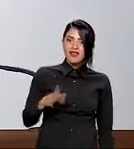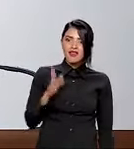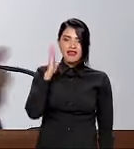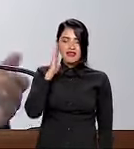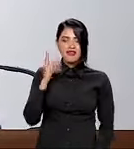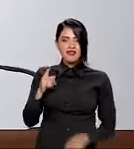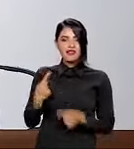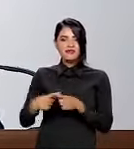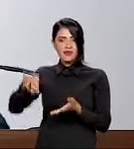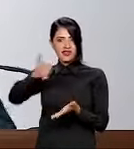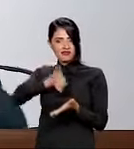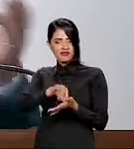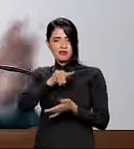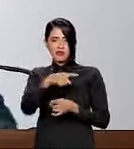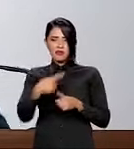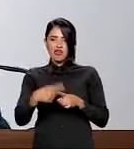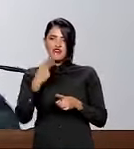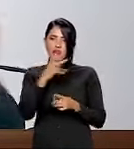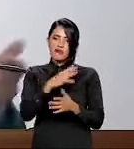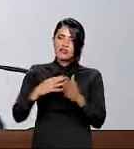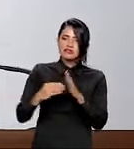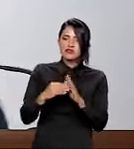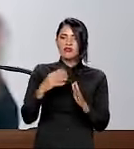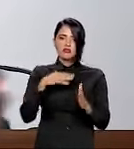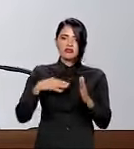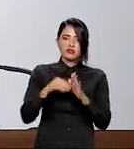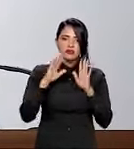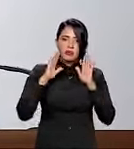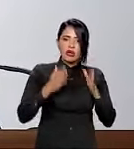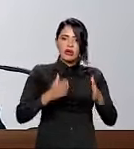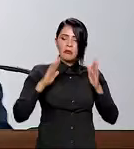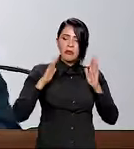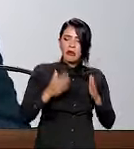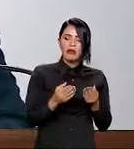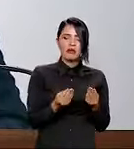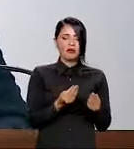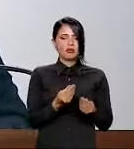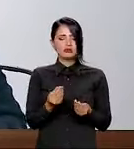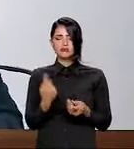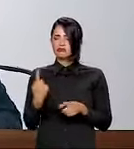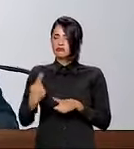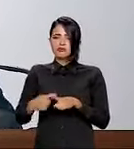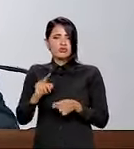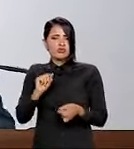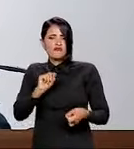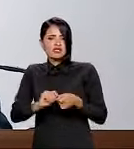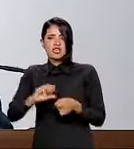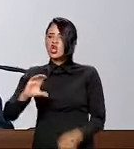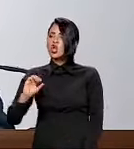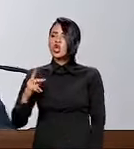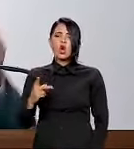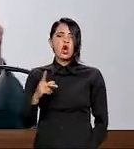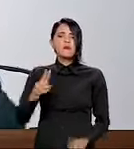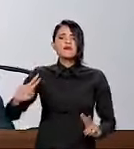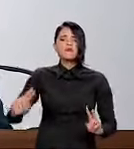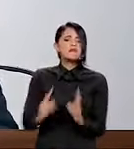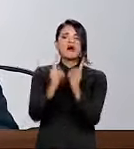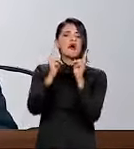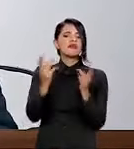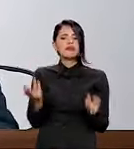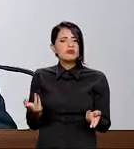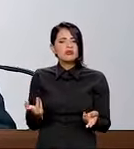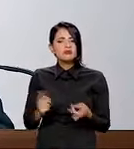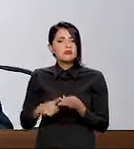o pessoal só fala da Amazônia, da floresta da Amazônia, da Amazônia, da floresta da Amazônia. Olha, então por que fazer COP em Paris, fazer COP